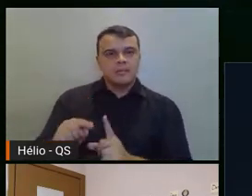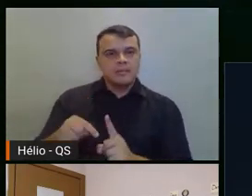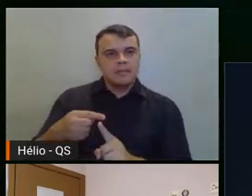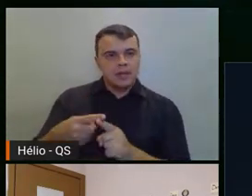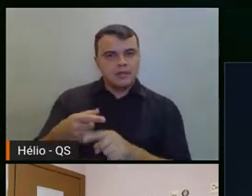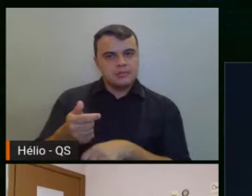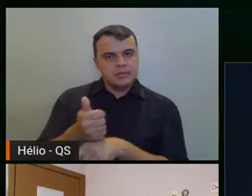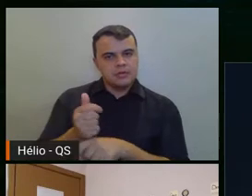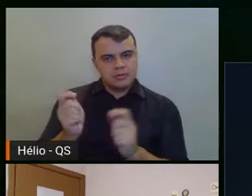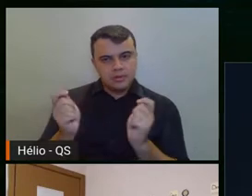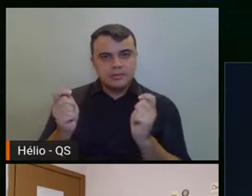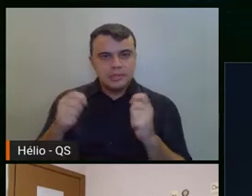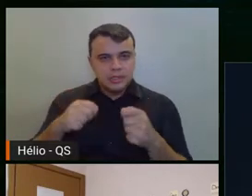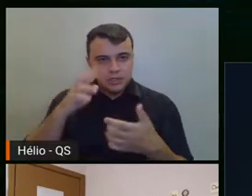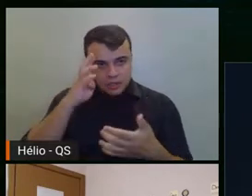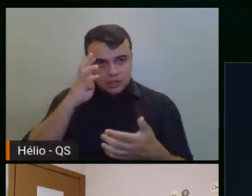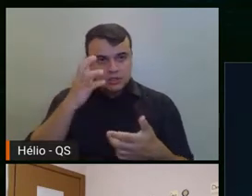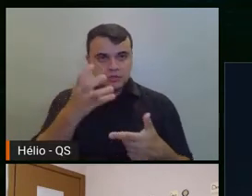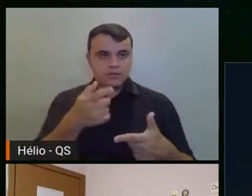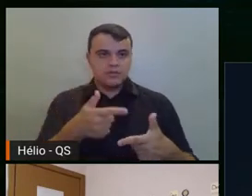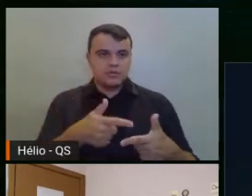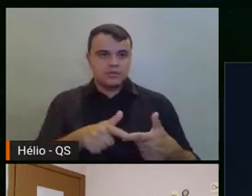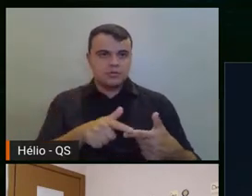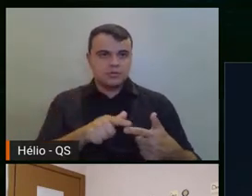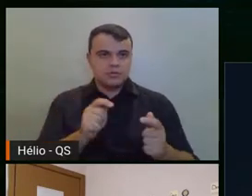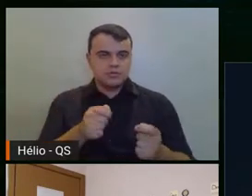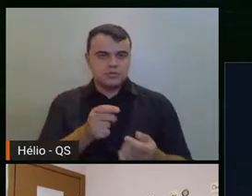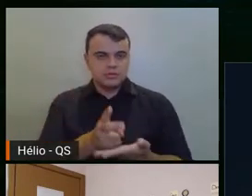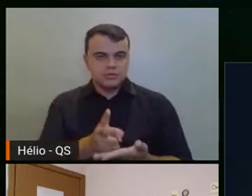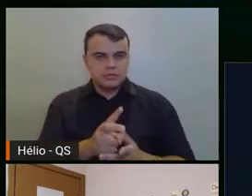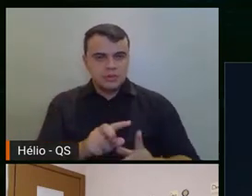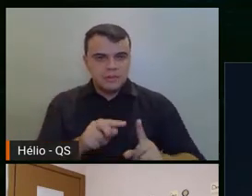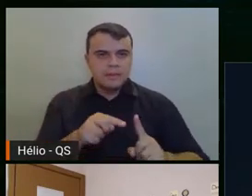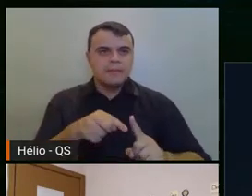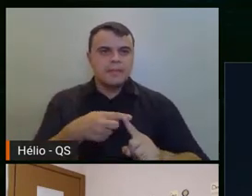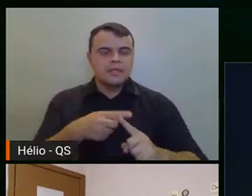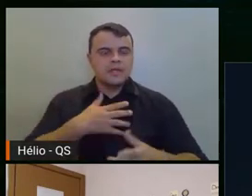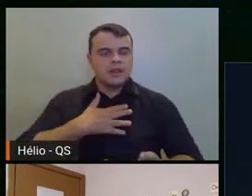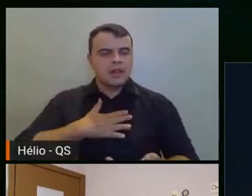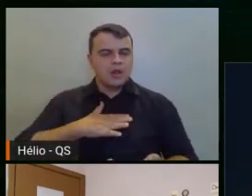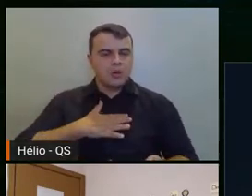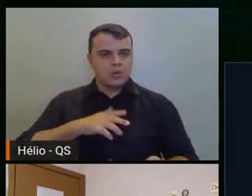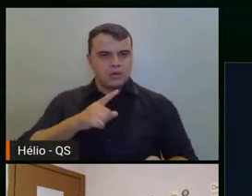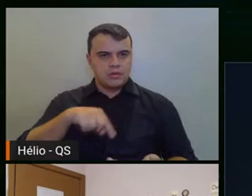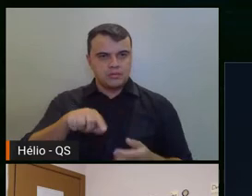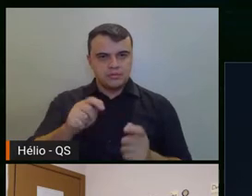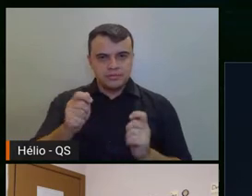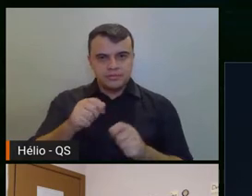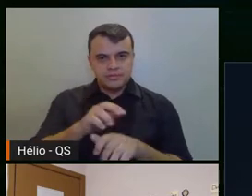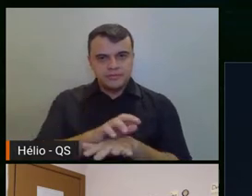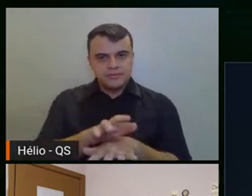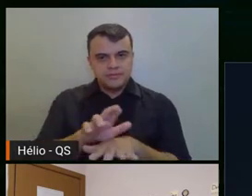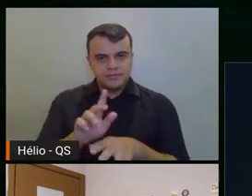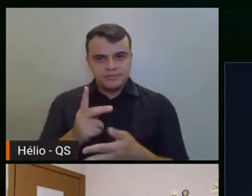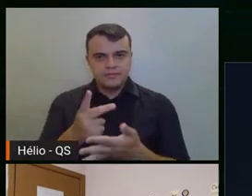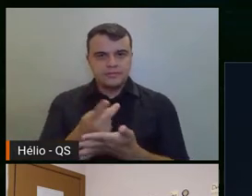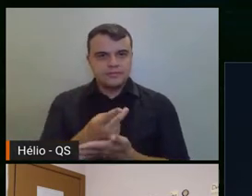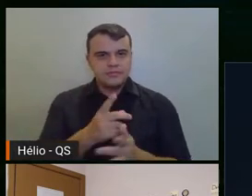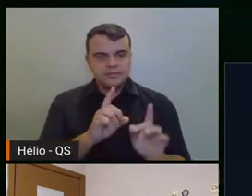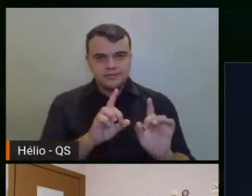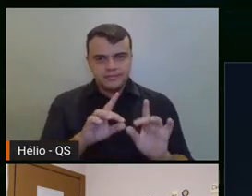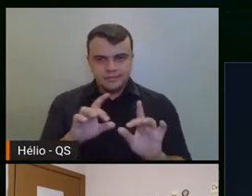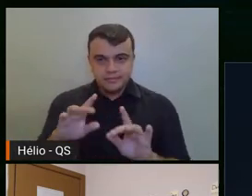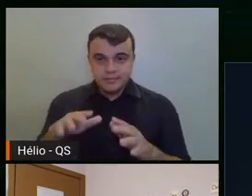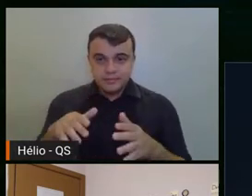capacidade de resolver problemas que vai te deixar cada vez mais tranquilo as situações adversas que acontecem no dia a dia